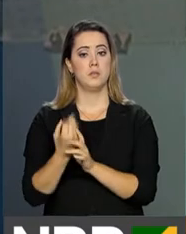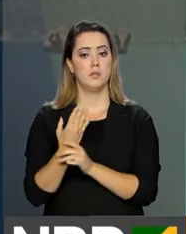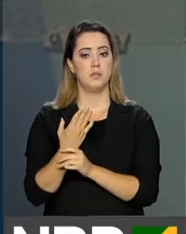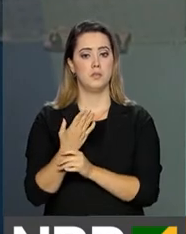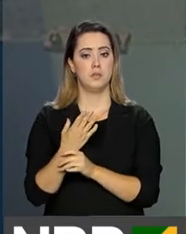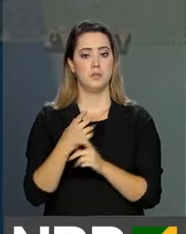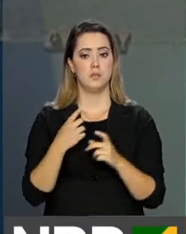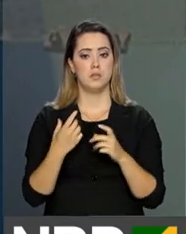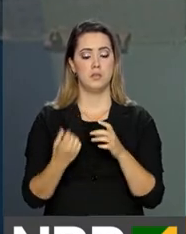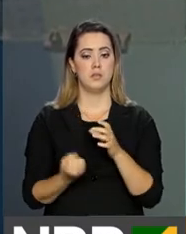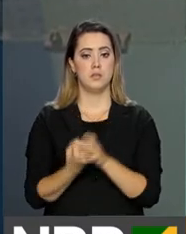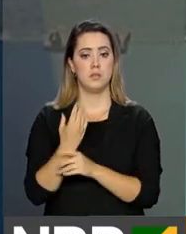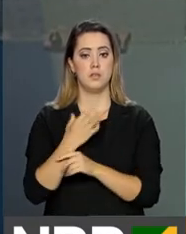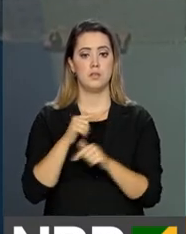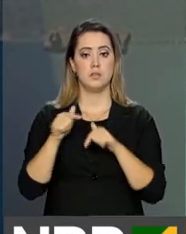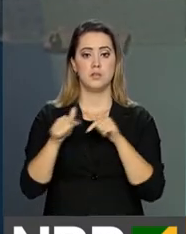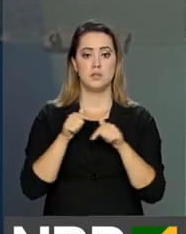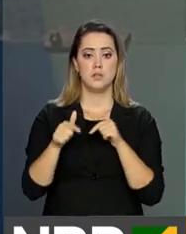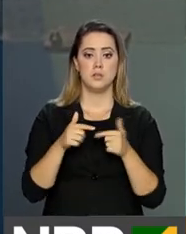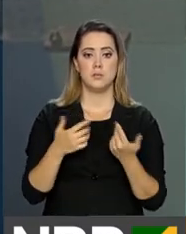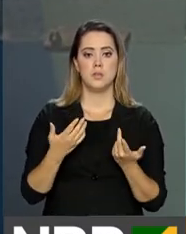de postos de trabalho.